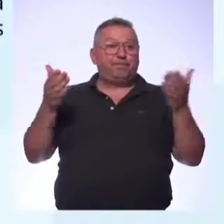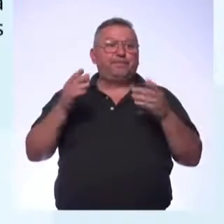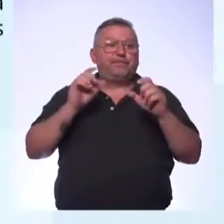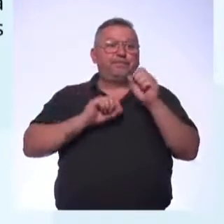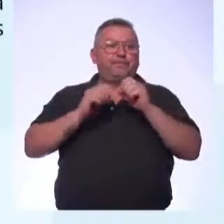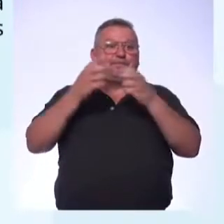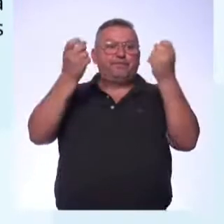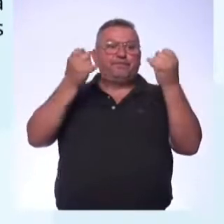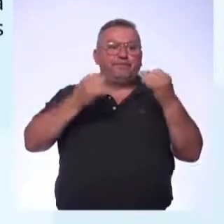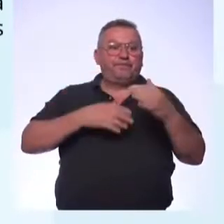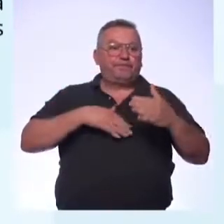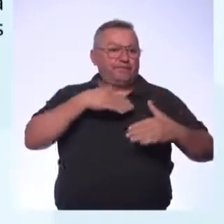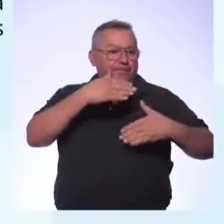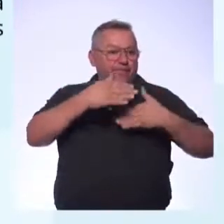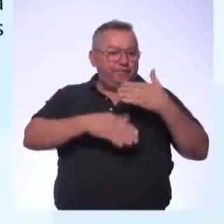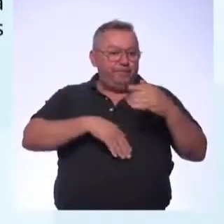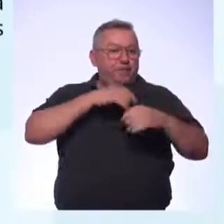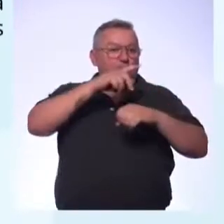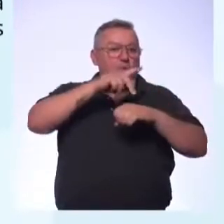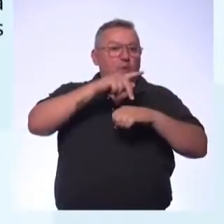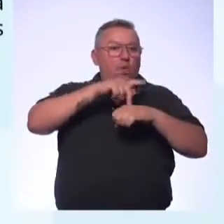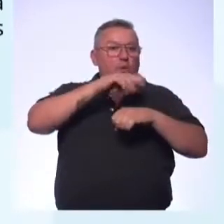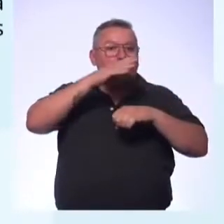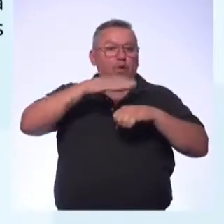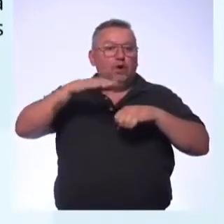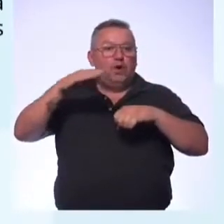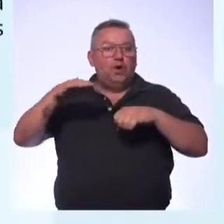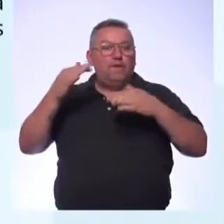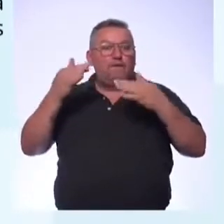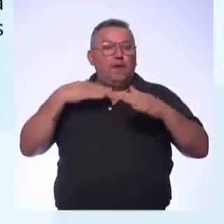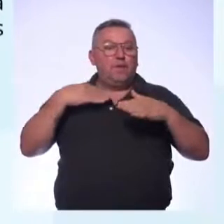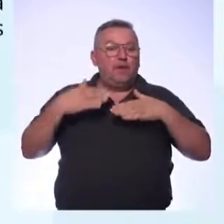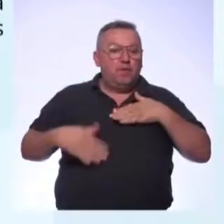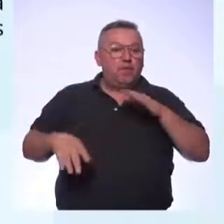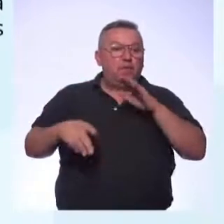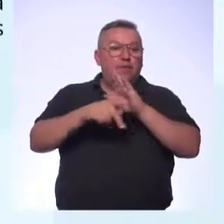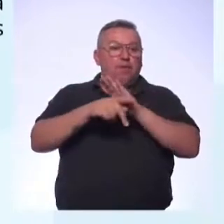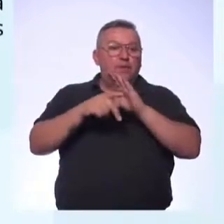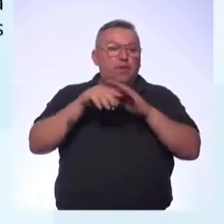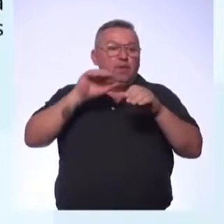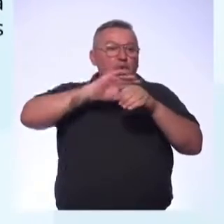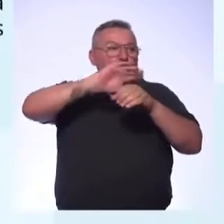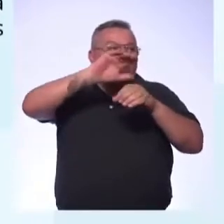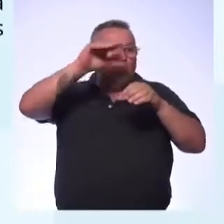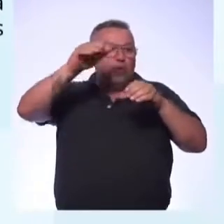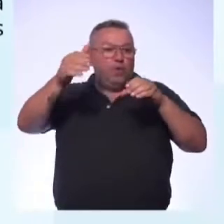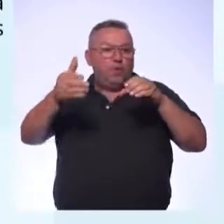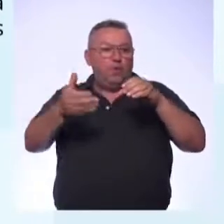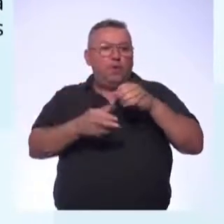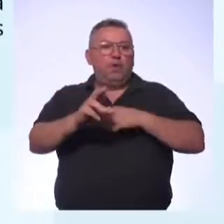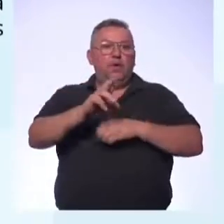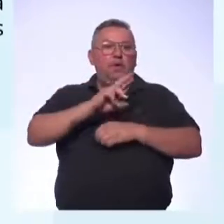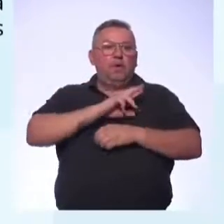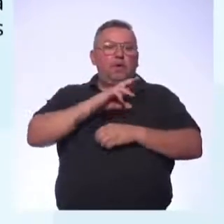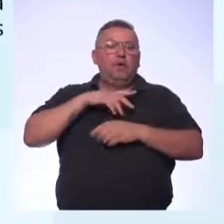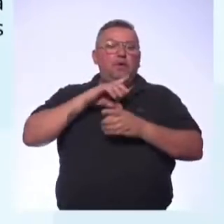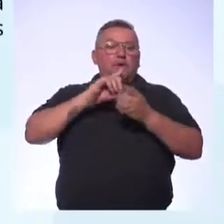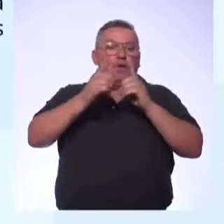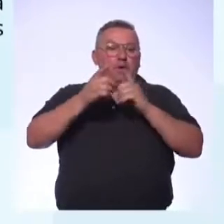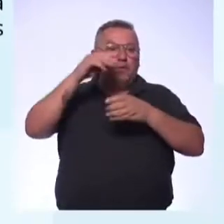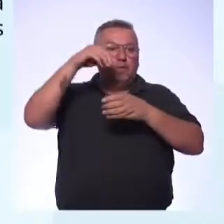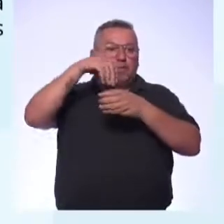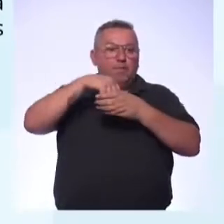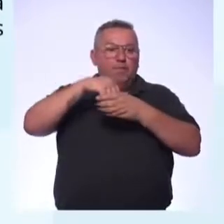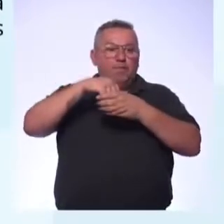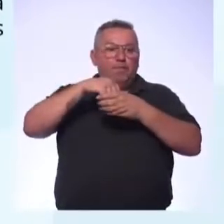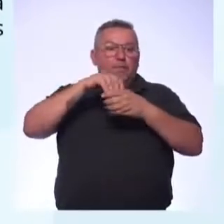é explicar processos geológicos e geofísicos constituintes da crosta terrestre responsáveis por sua dinâmica